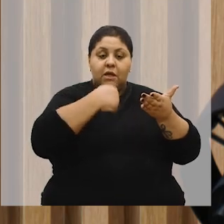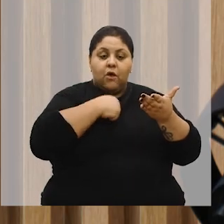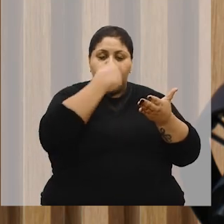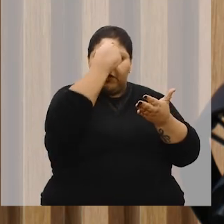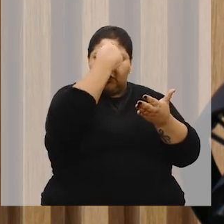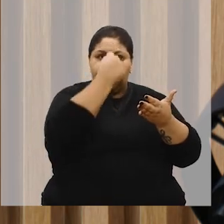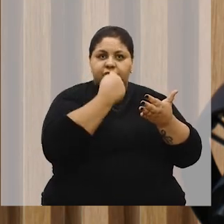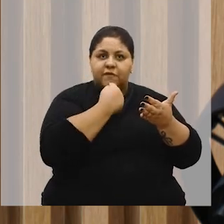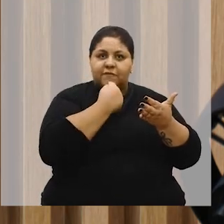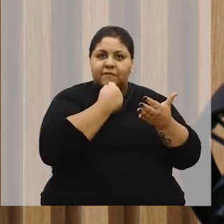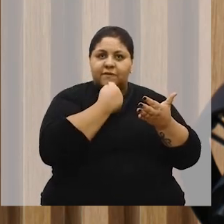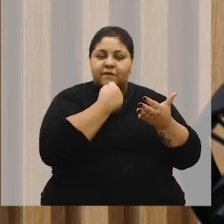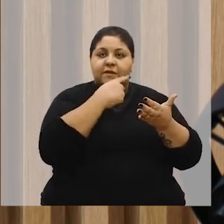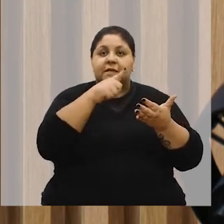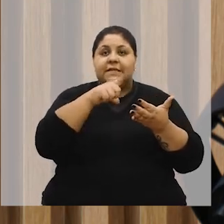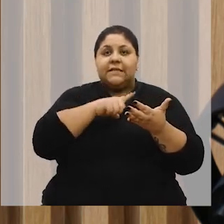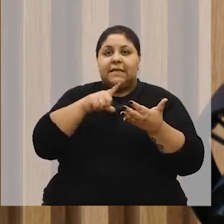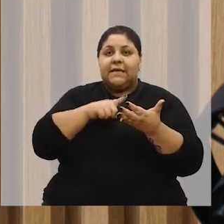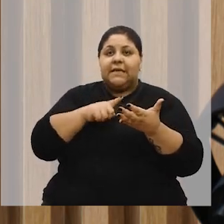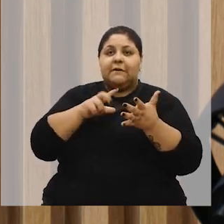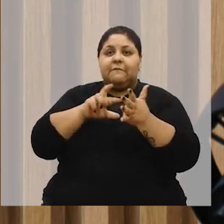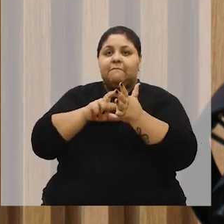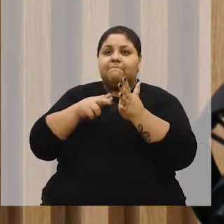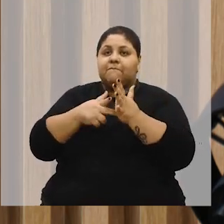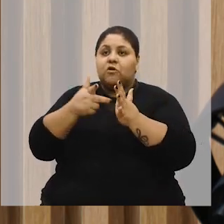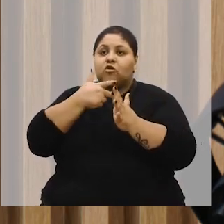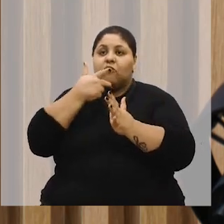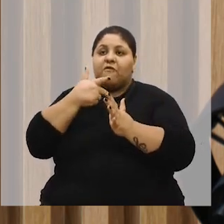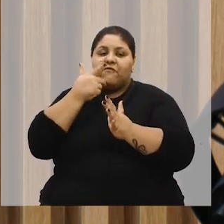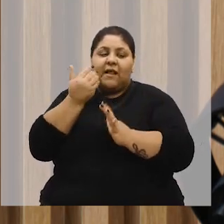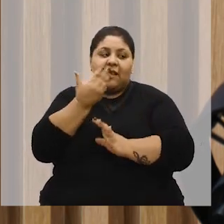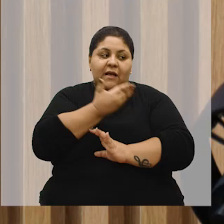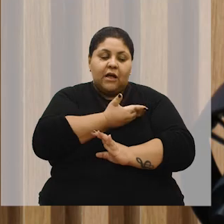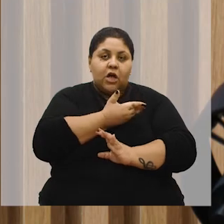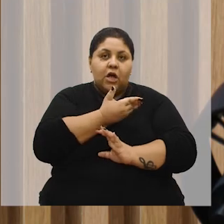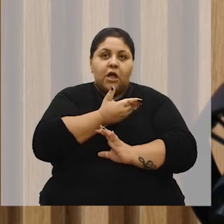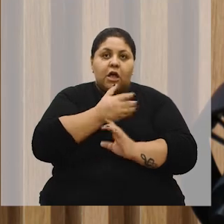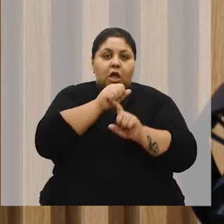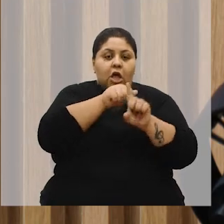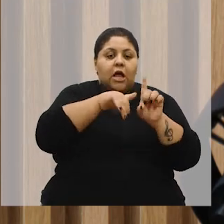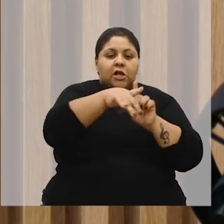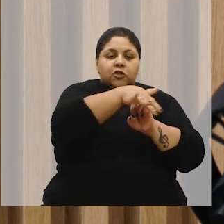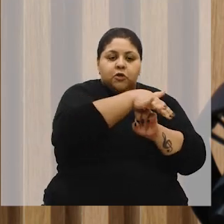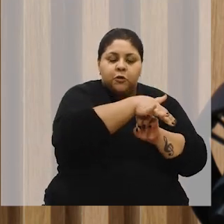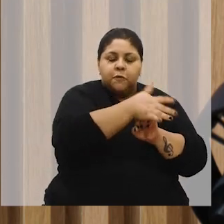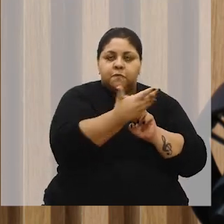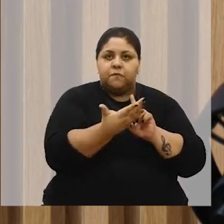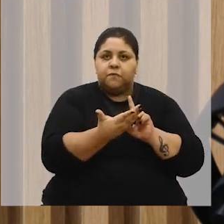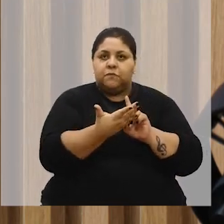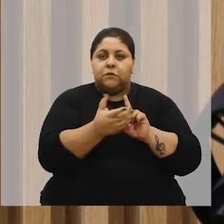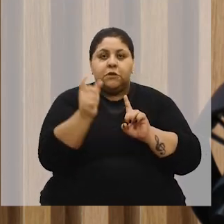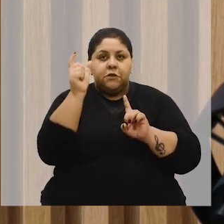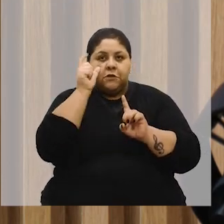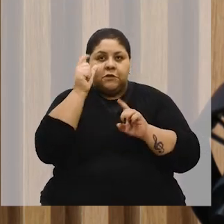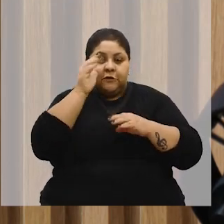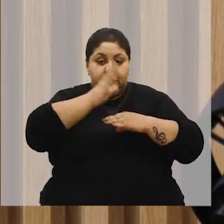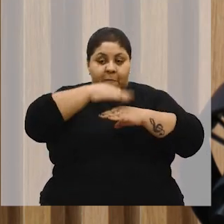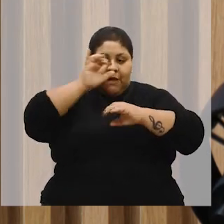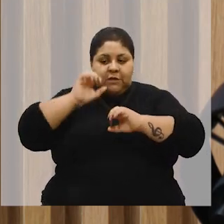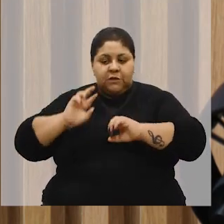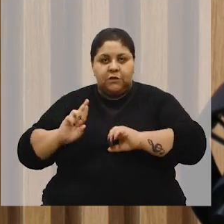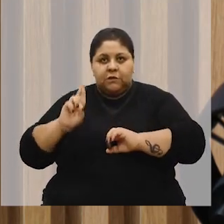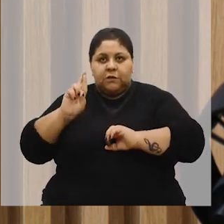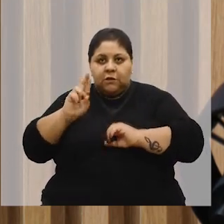identifico. E aí tem muito a ver com essa tua fala, né? Para que a sociedade se veja mais do que